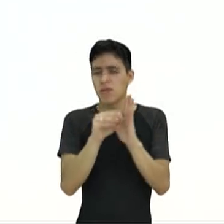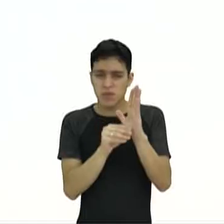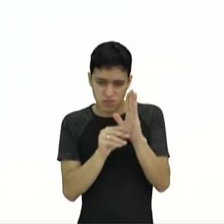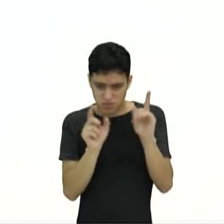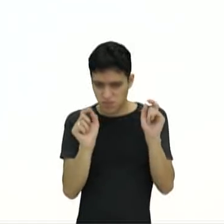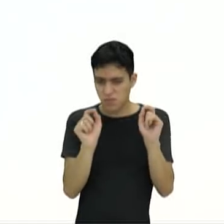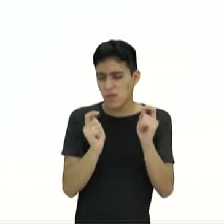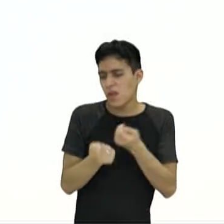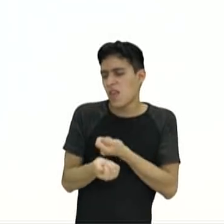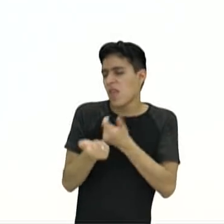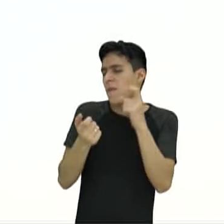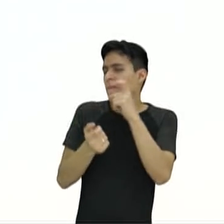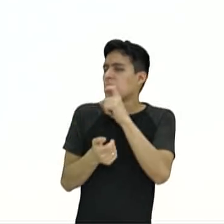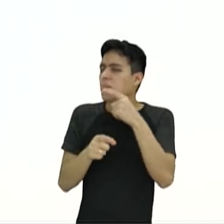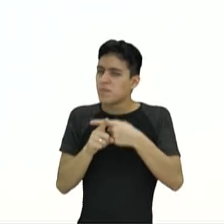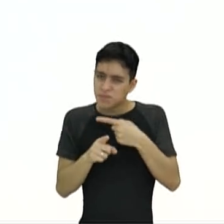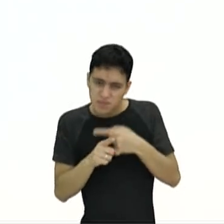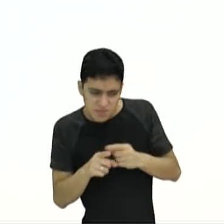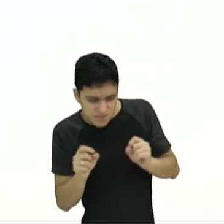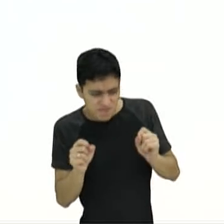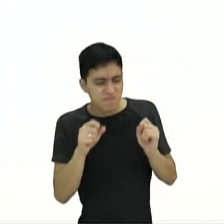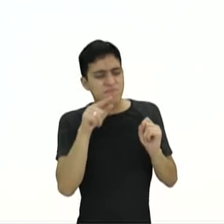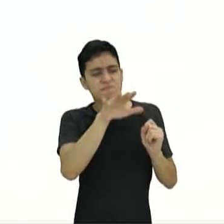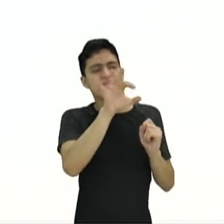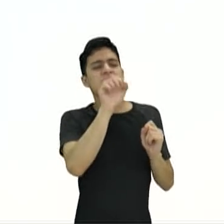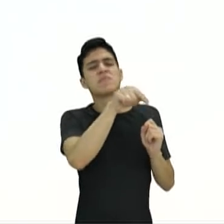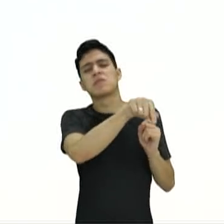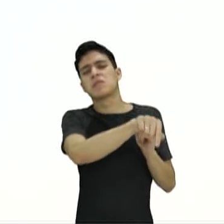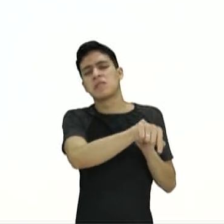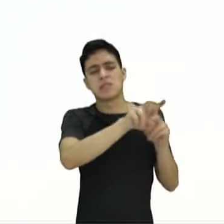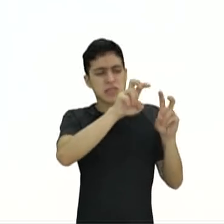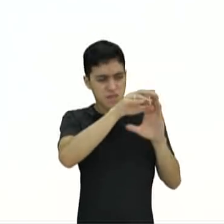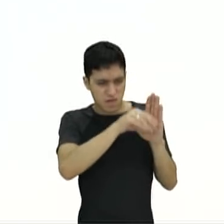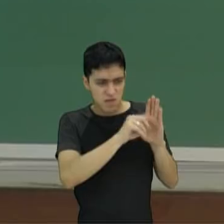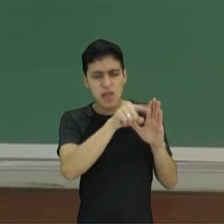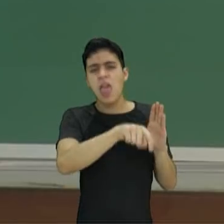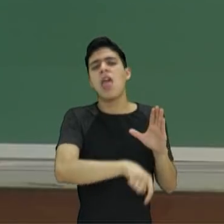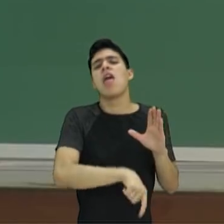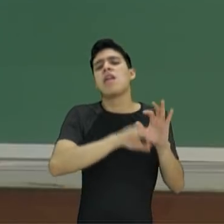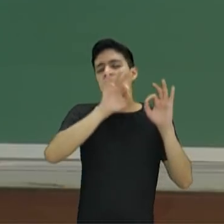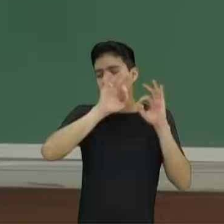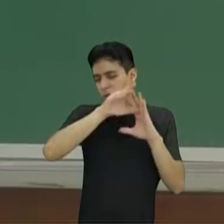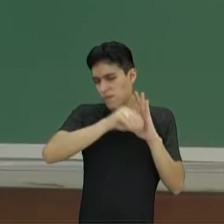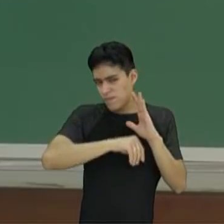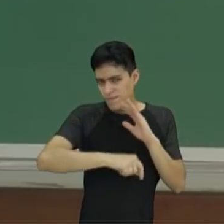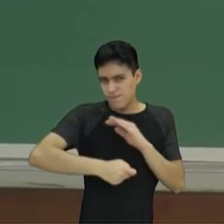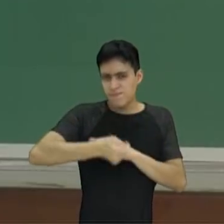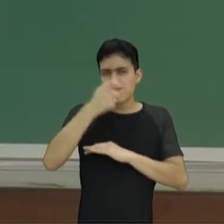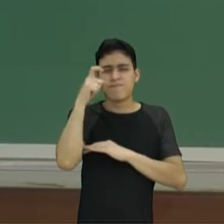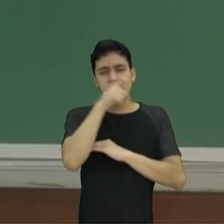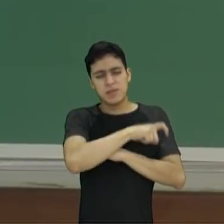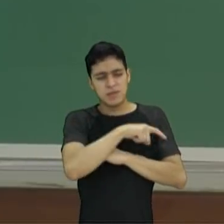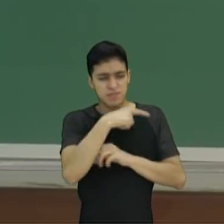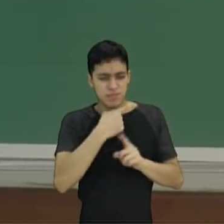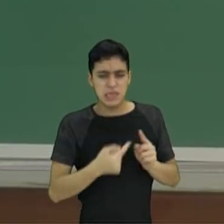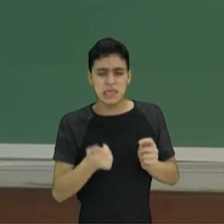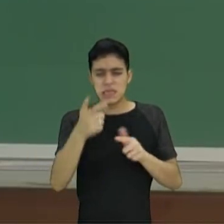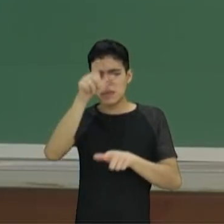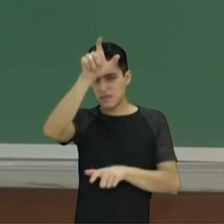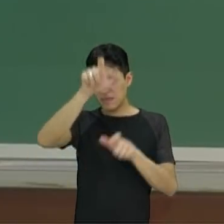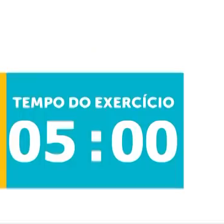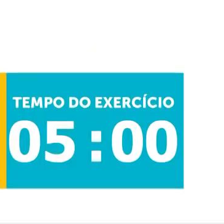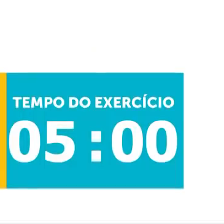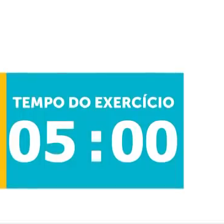conteúdo enganoso? Por que podemos classificar esse ocorrido aqui como um conteúdo enganoso, que engana as